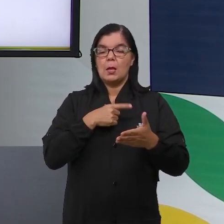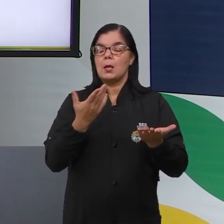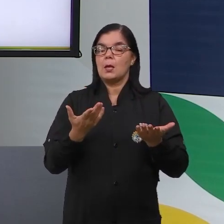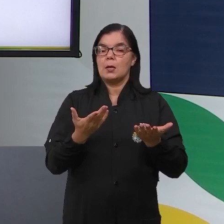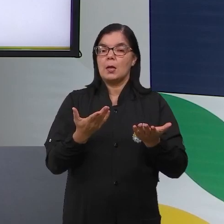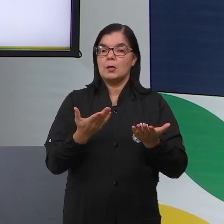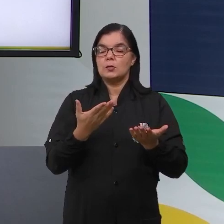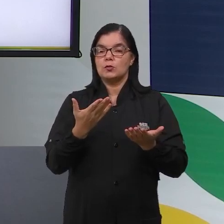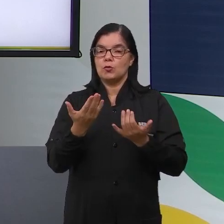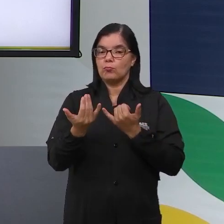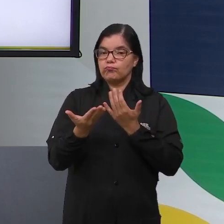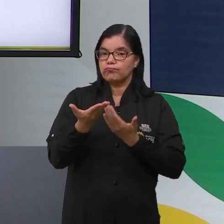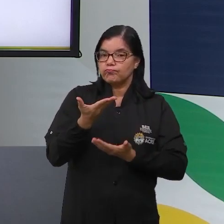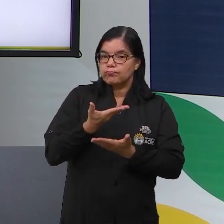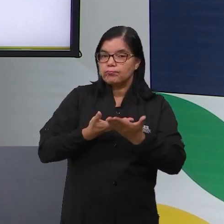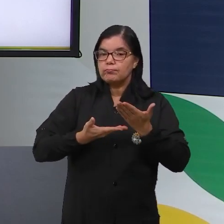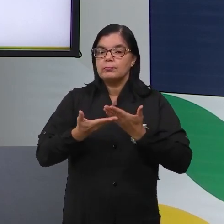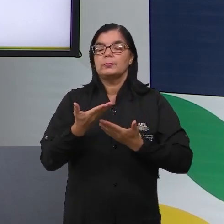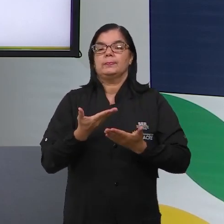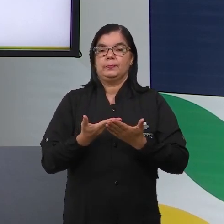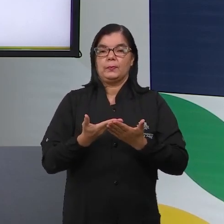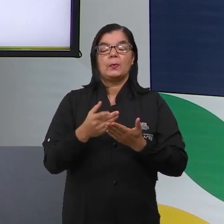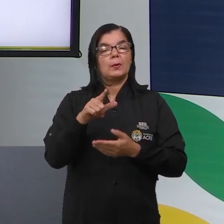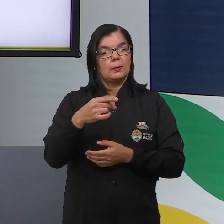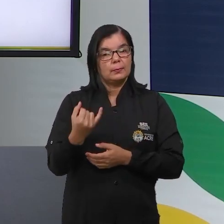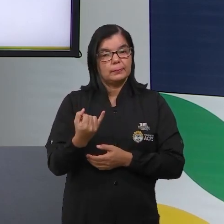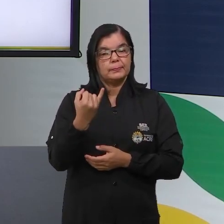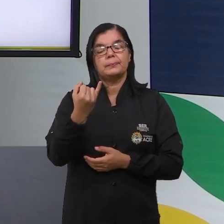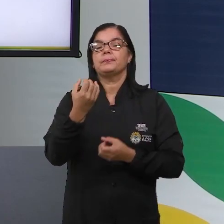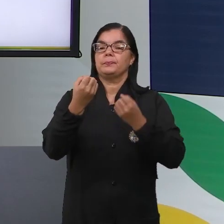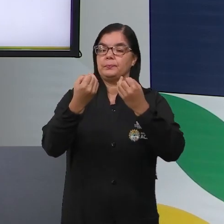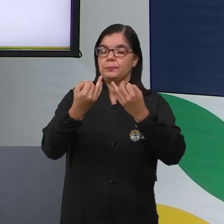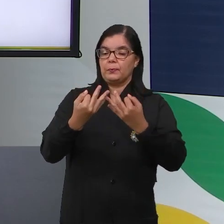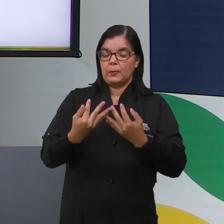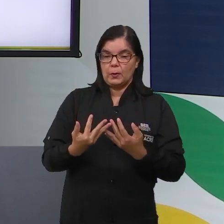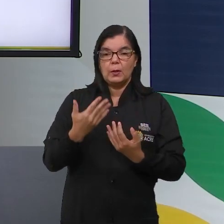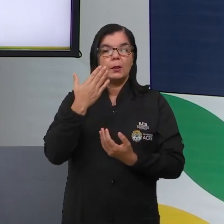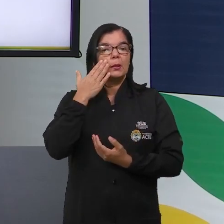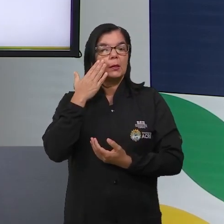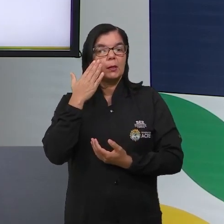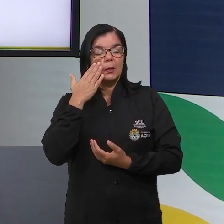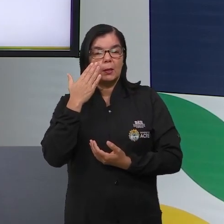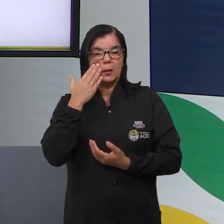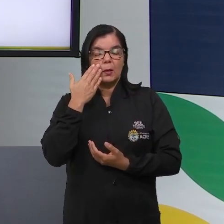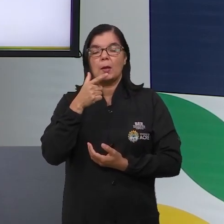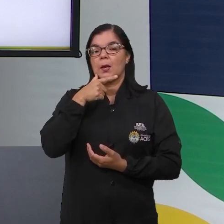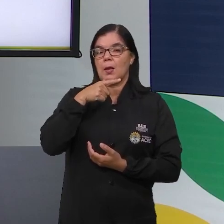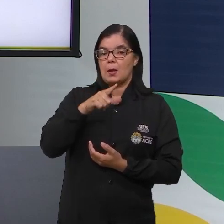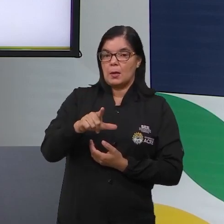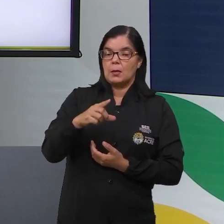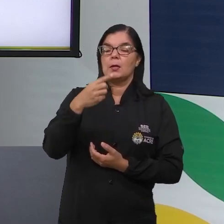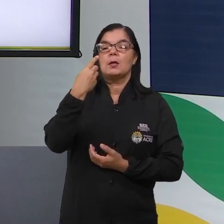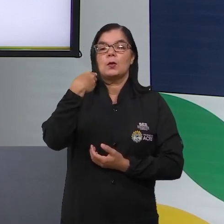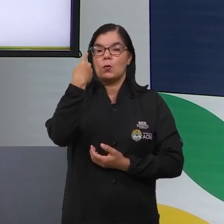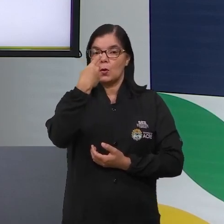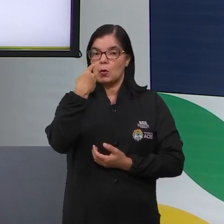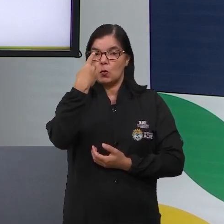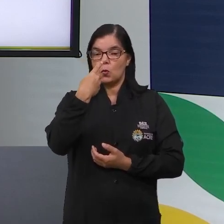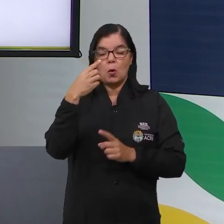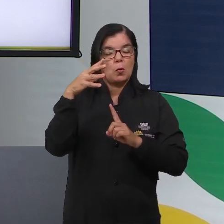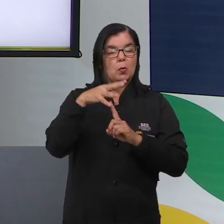afinidade com o futebol. Então, é importante a gente fazer esses acenos e entender que a língua espanhola, ela pode até